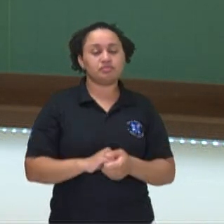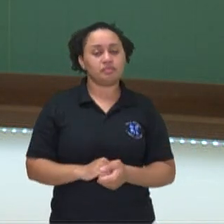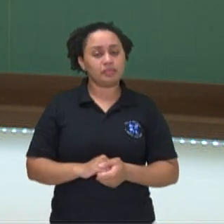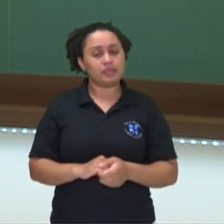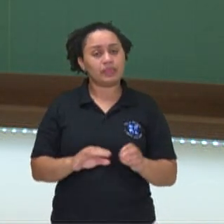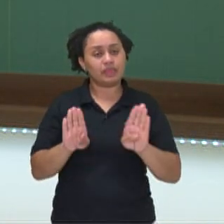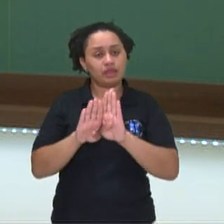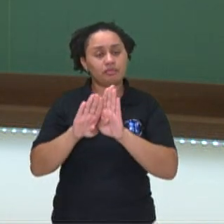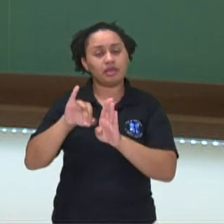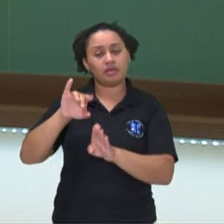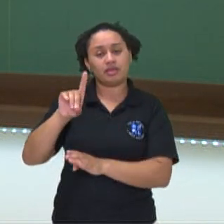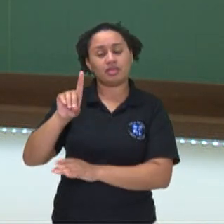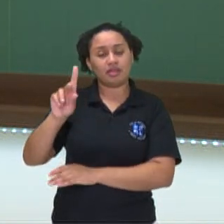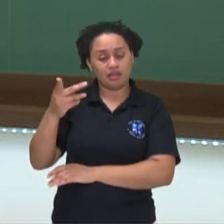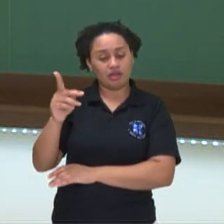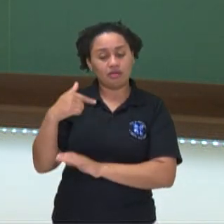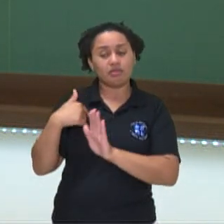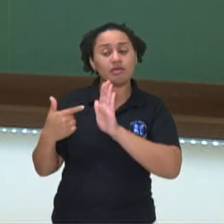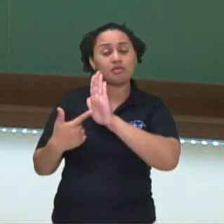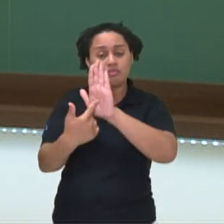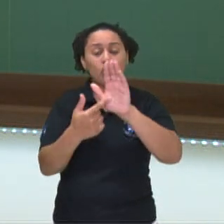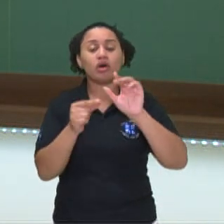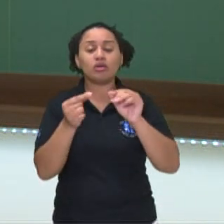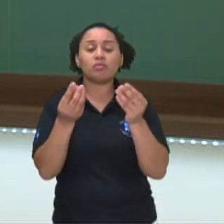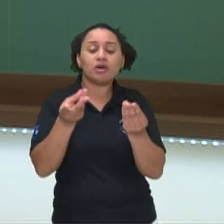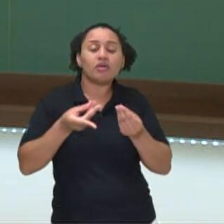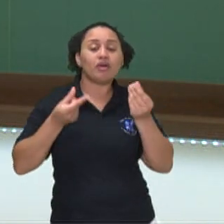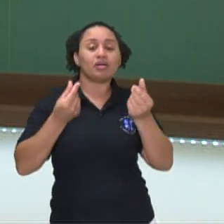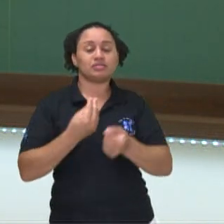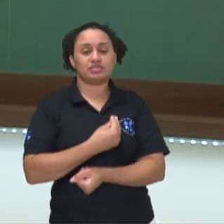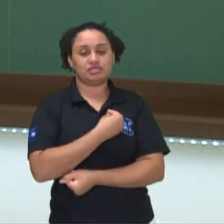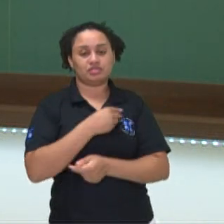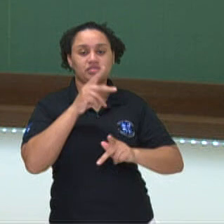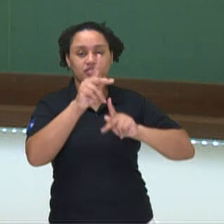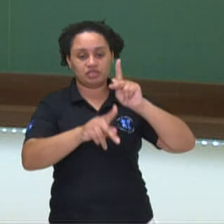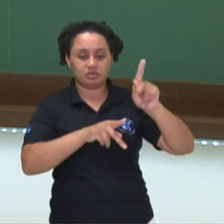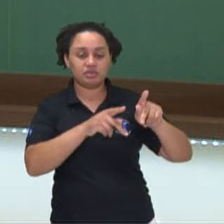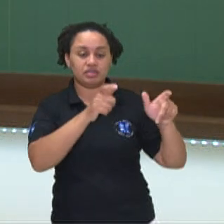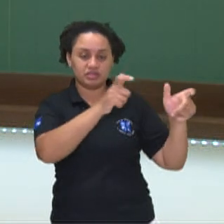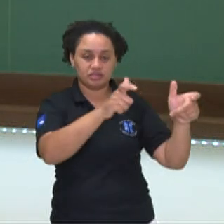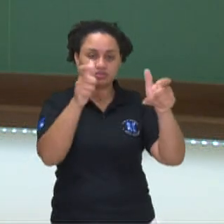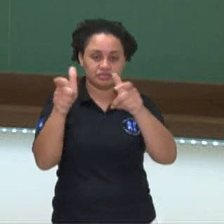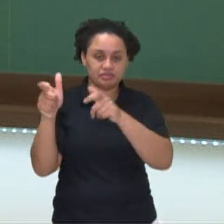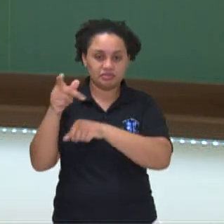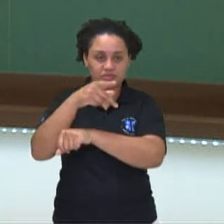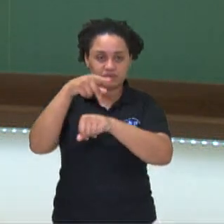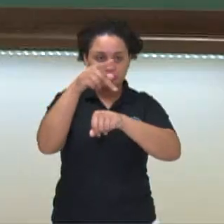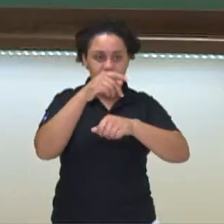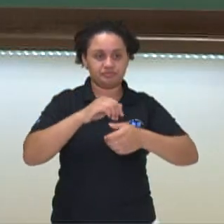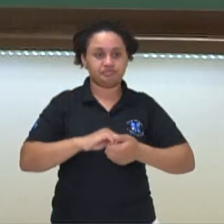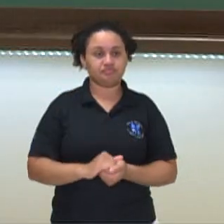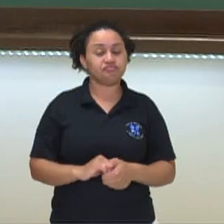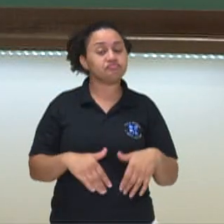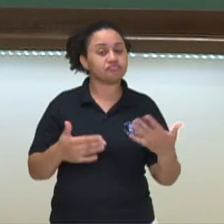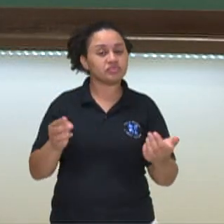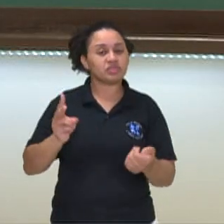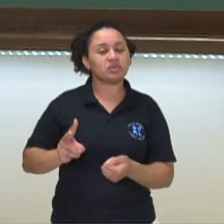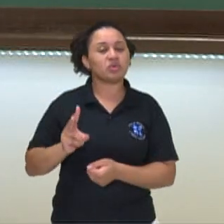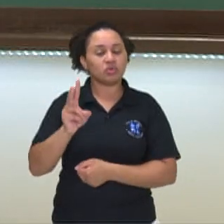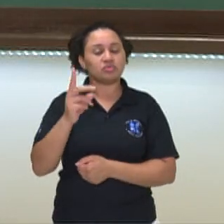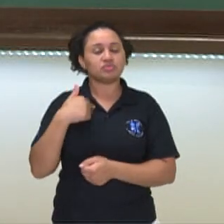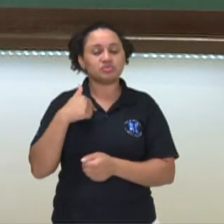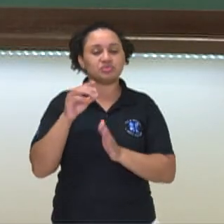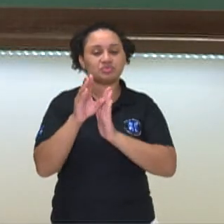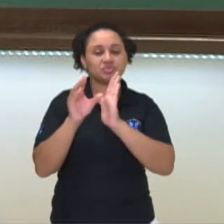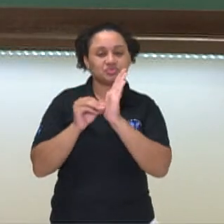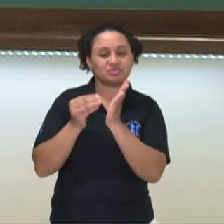de desenvolvimento humano, que é um indicador que mede a qualidade de vida da população de um determinado país. Seguindo com os